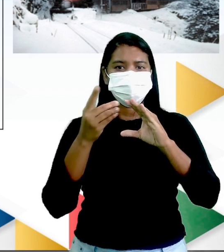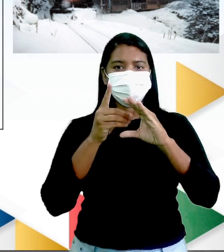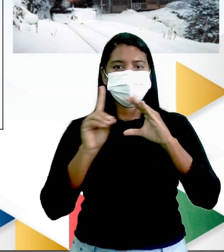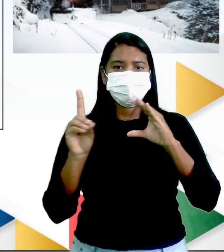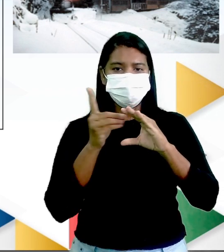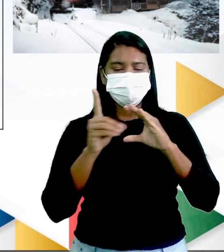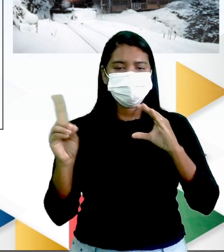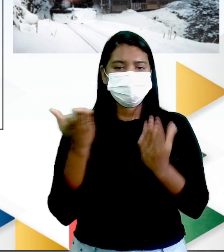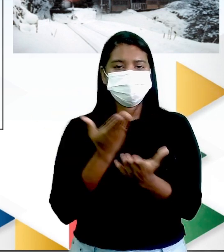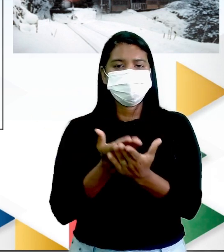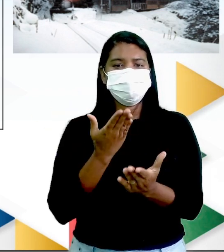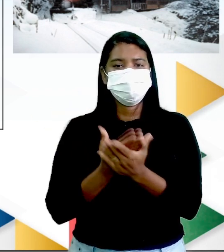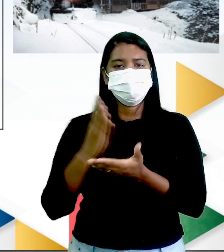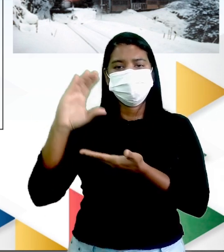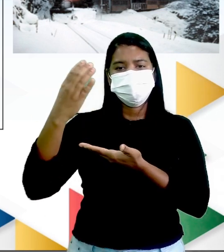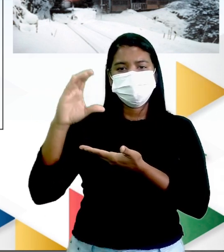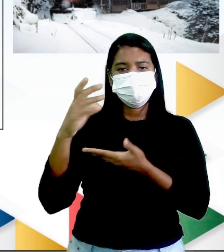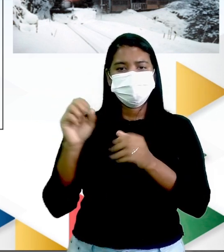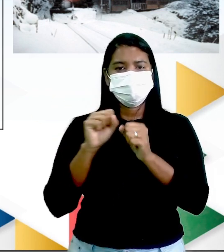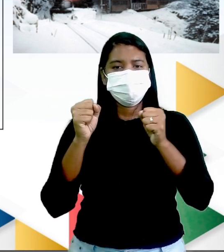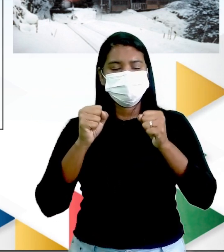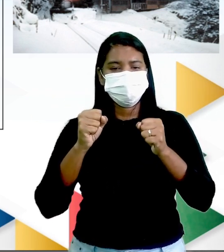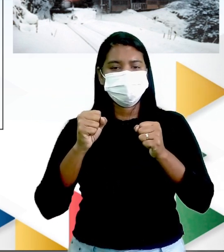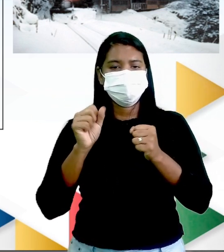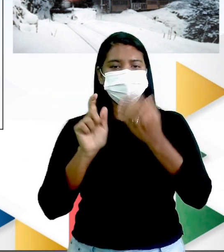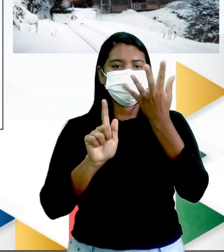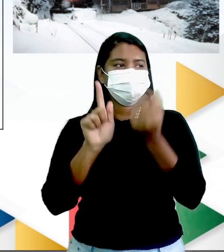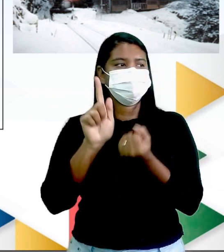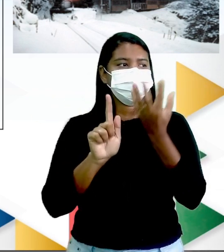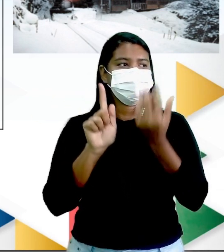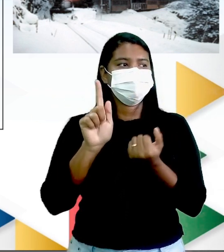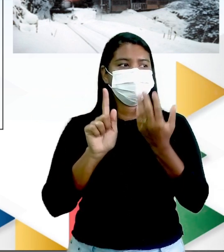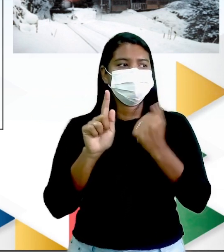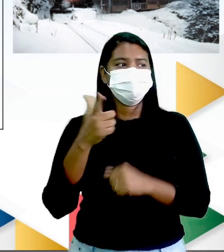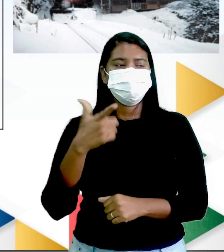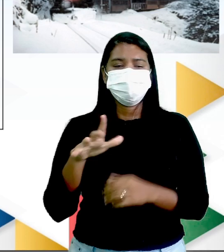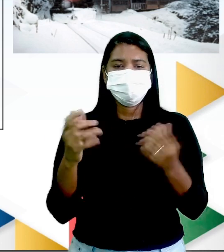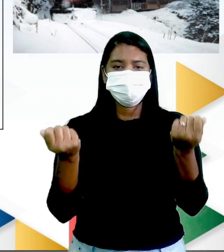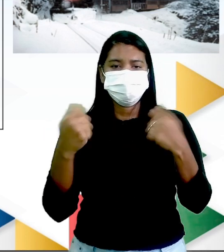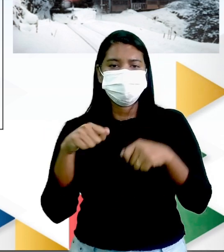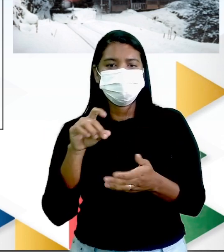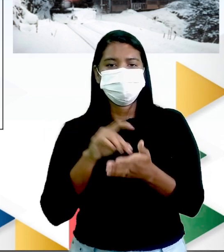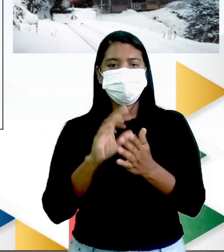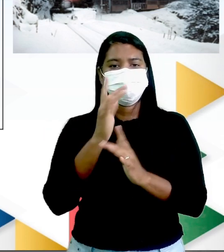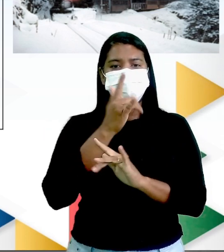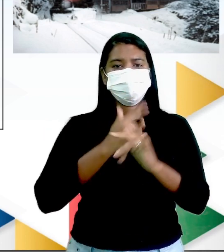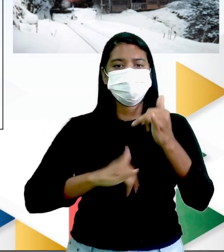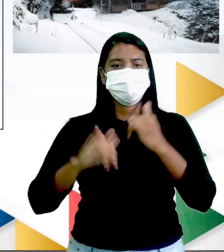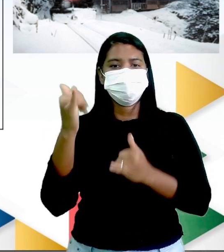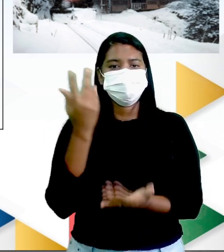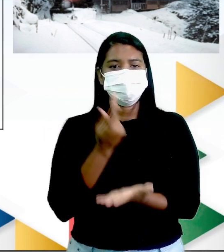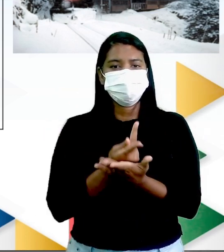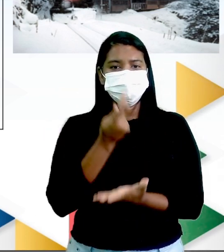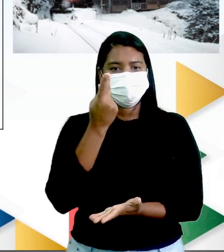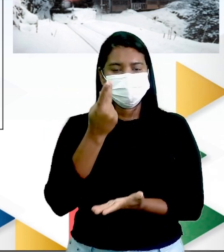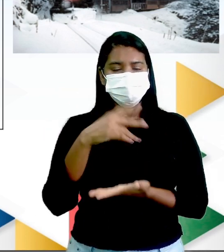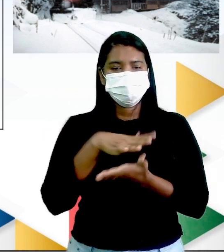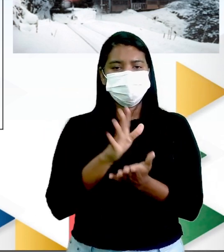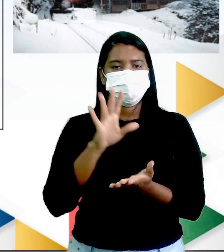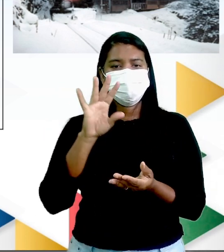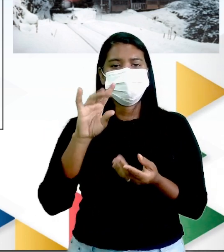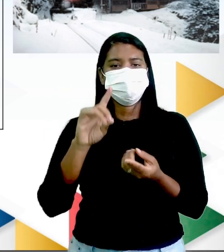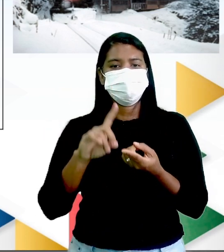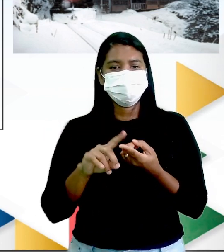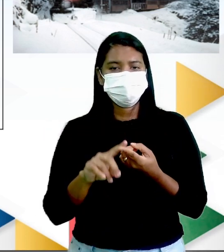coisa interessante. Um sistema gasoso, por exemplo, ele não é possível de que a energia seja criada ou destruída. Esta